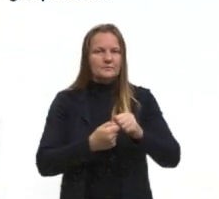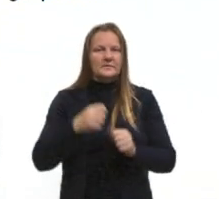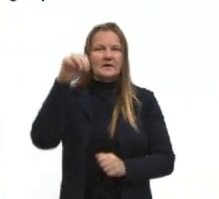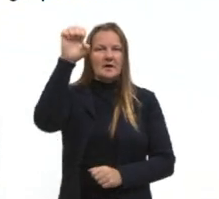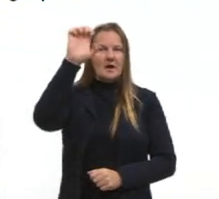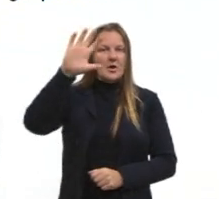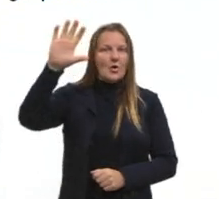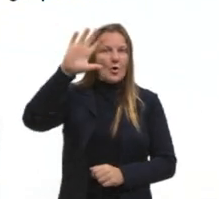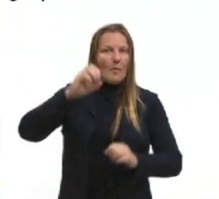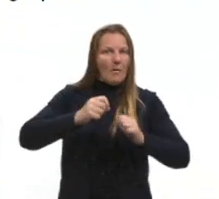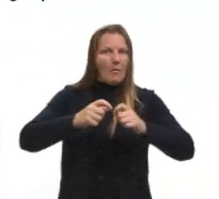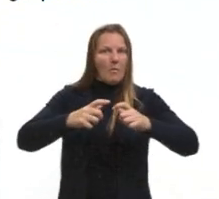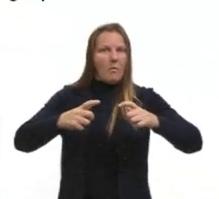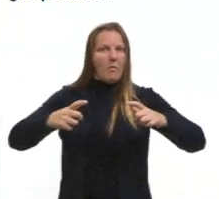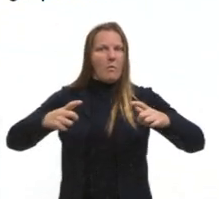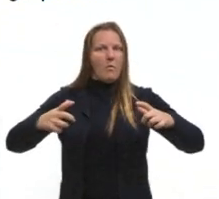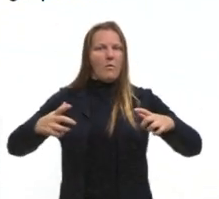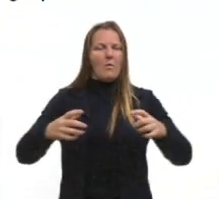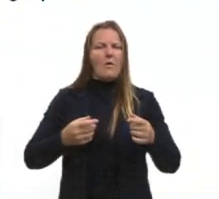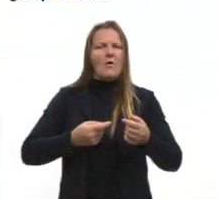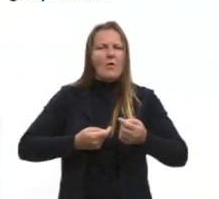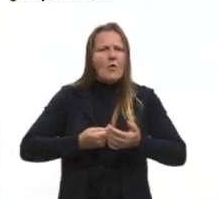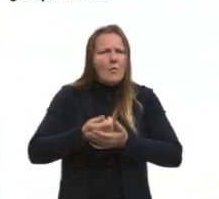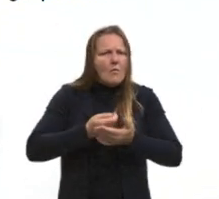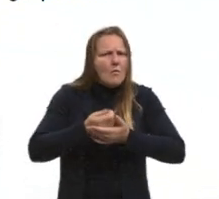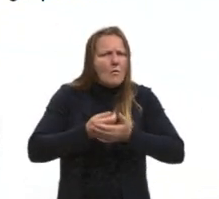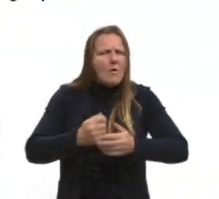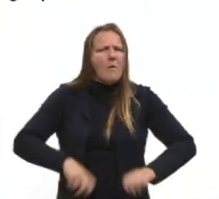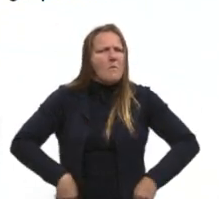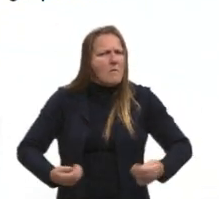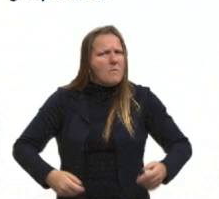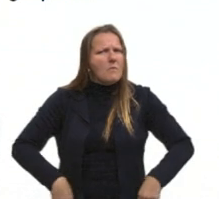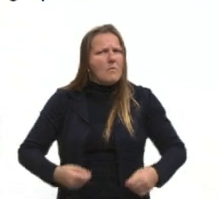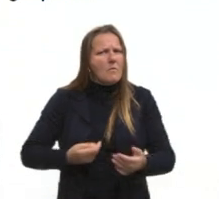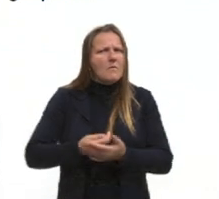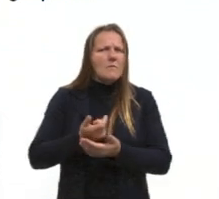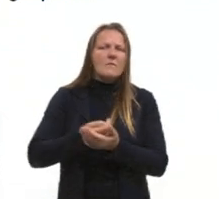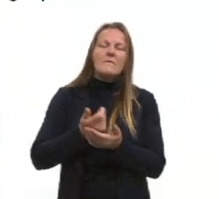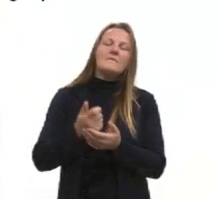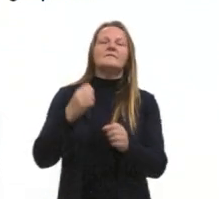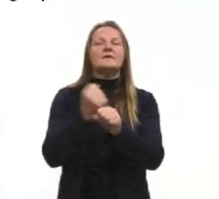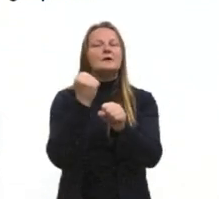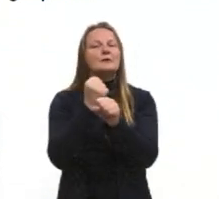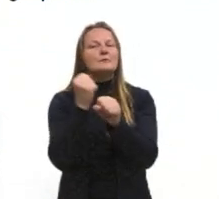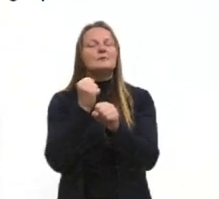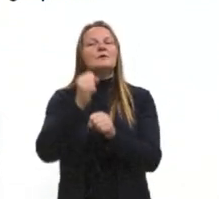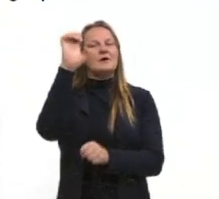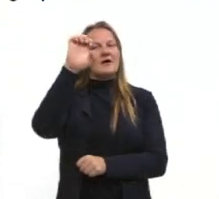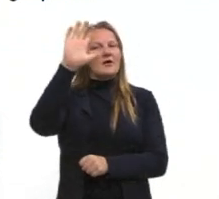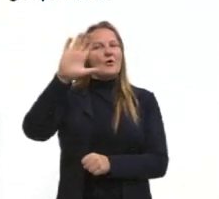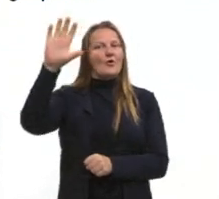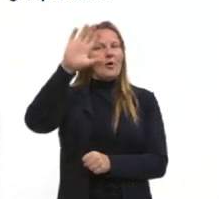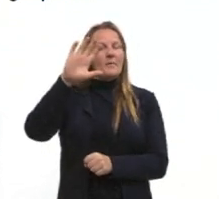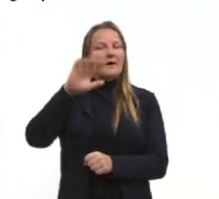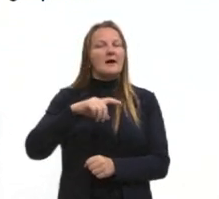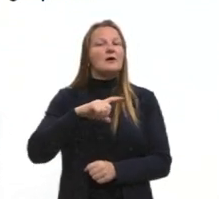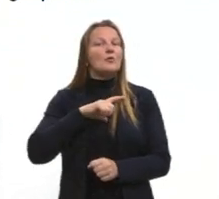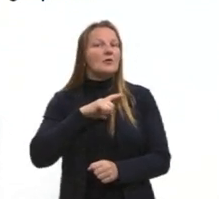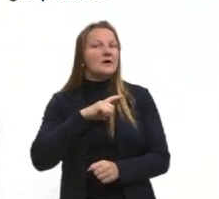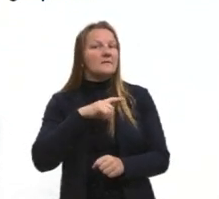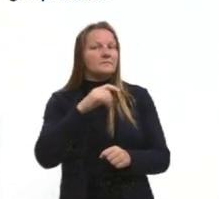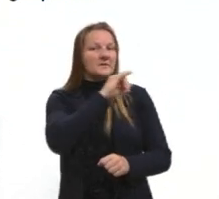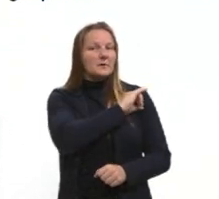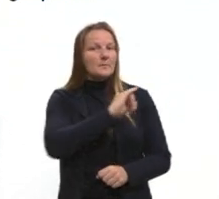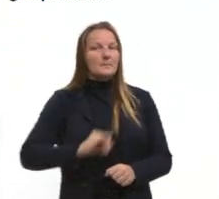né com essa com esse consumismo aí da Europa com essa produção da Europa esse Império turco ele